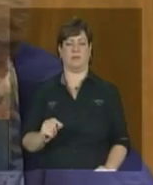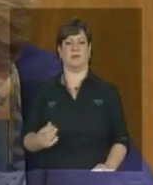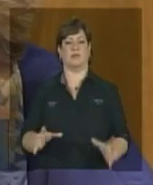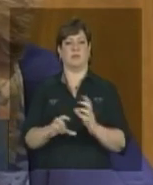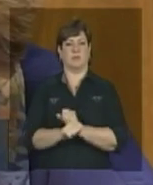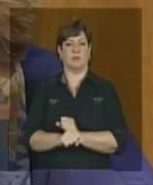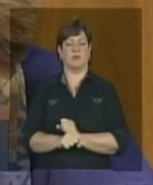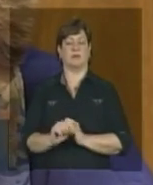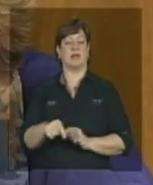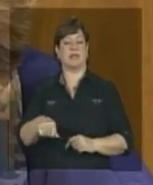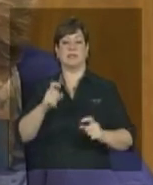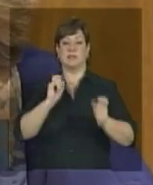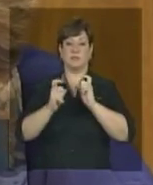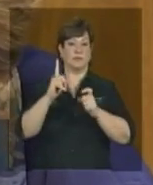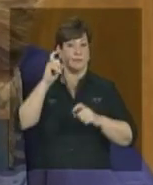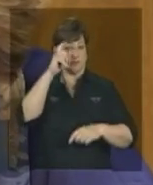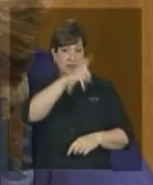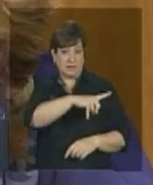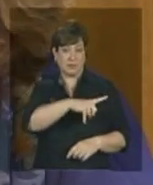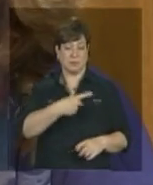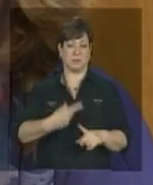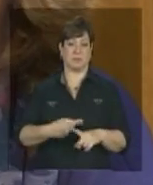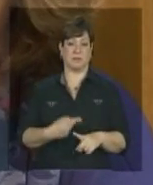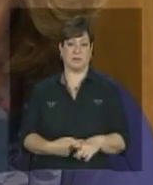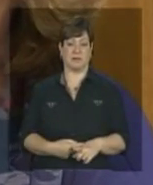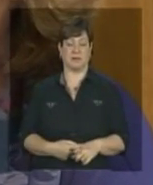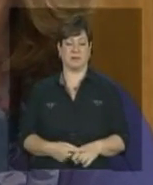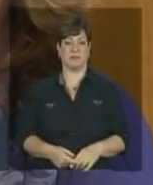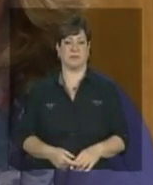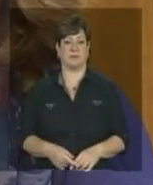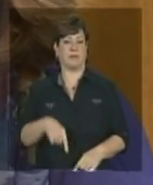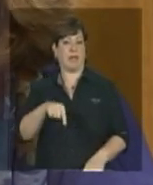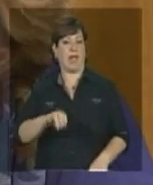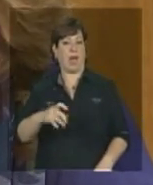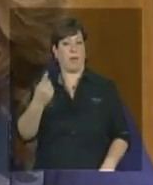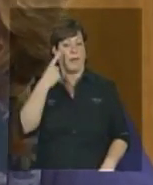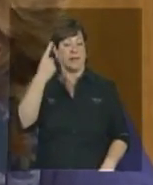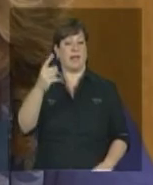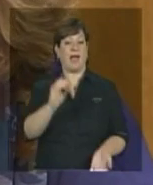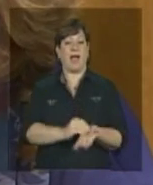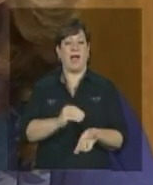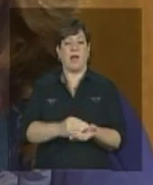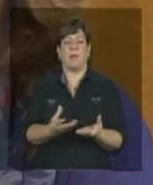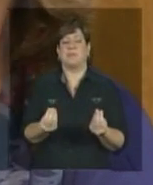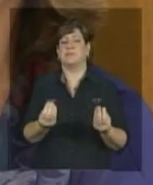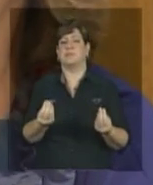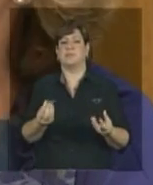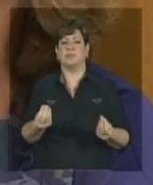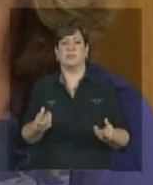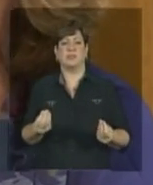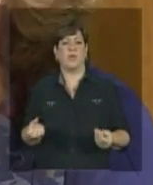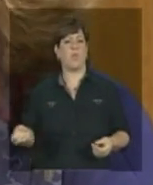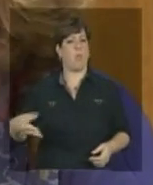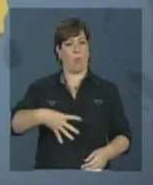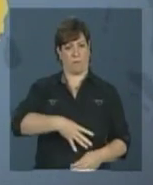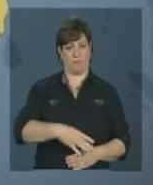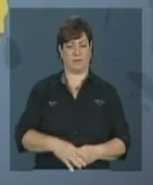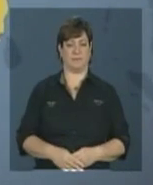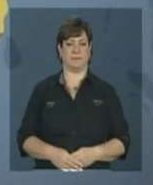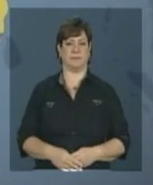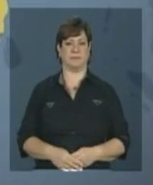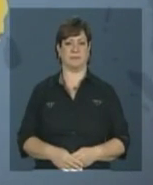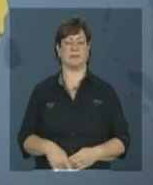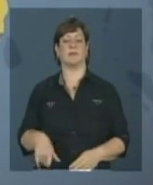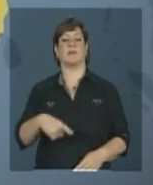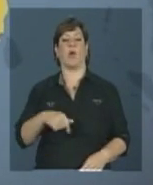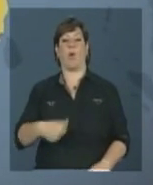muito fácil, de modo que é uma ideia ainda muito, muito embrionária.